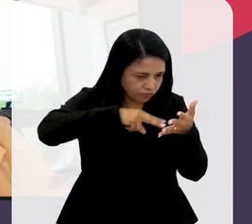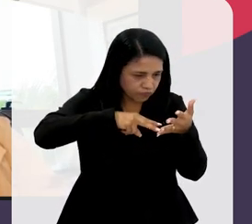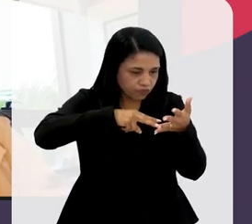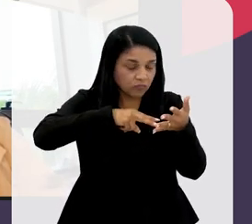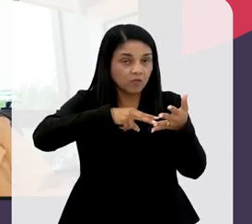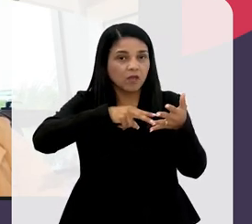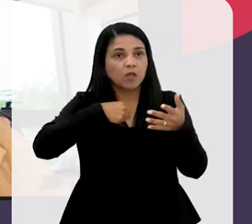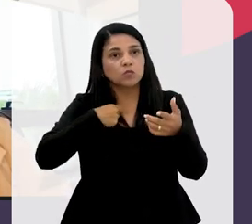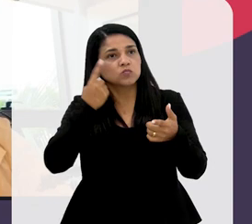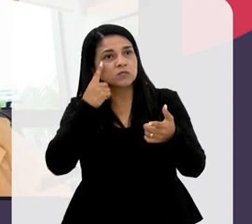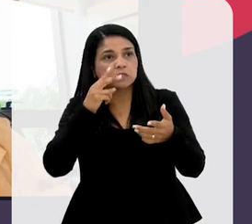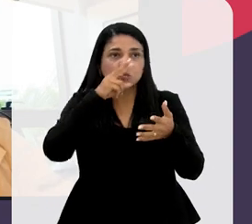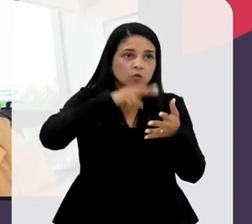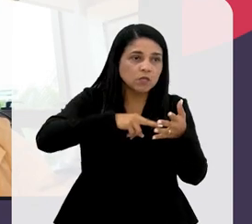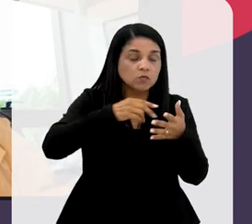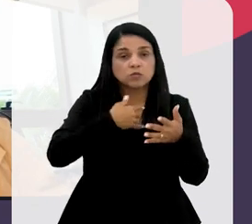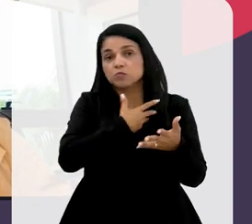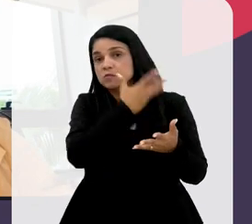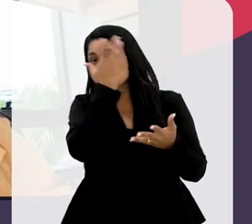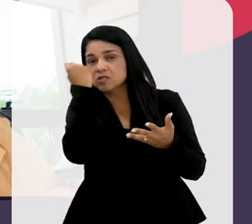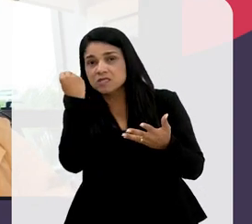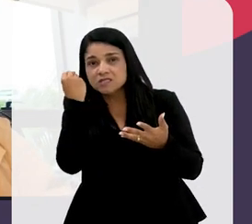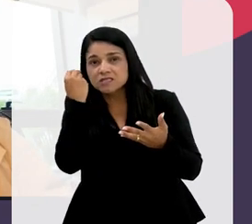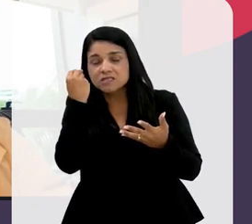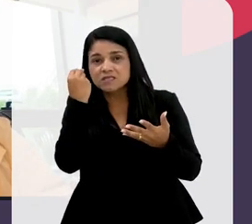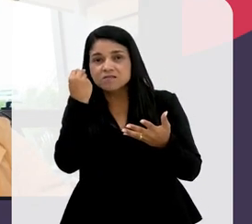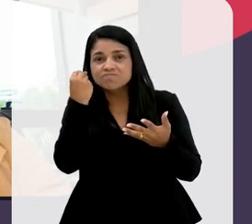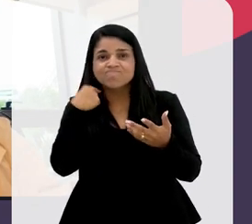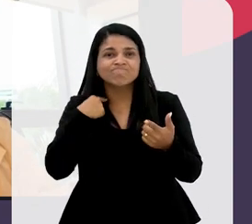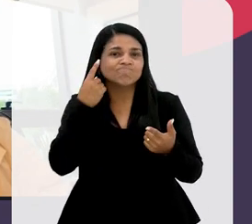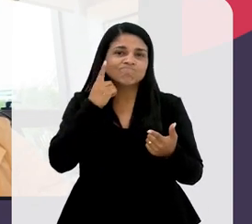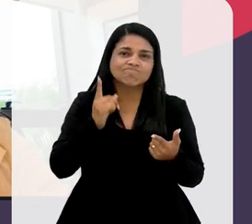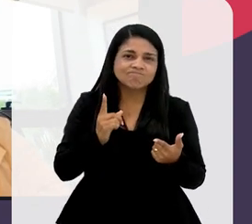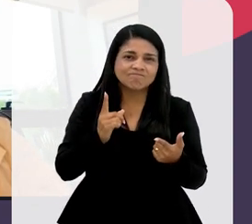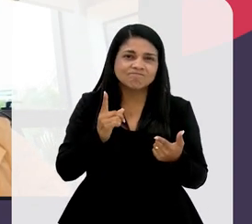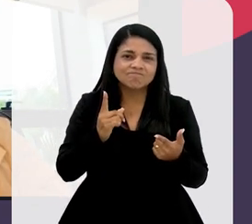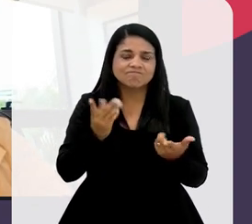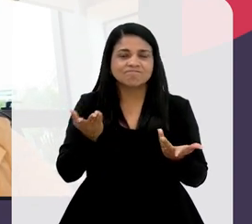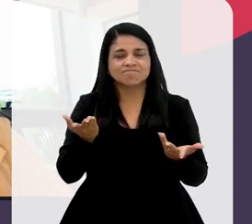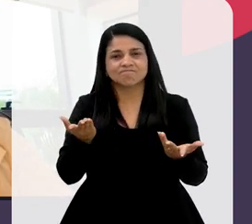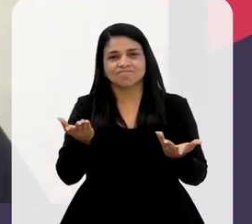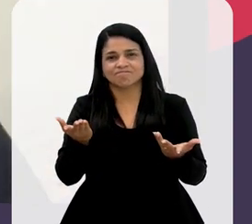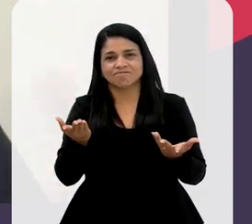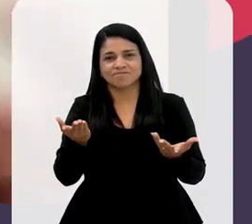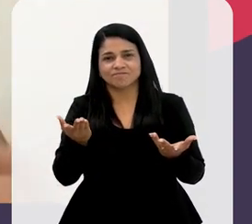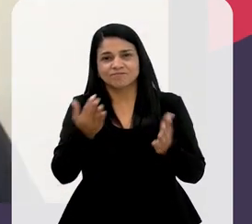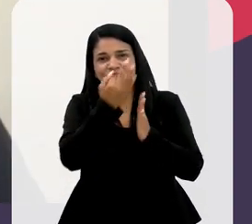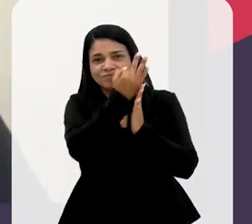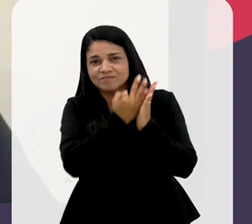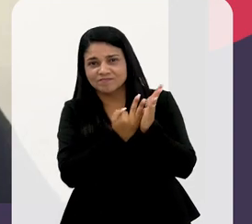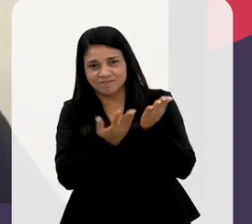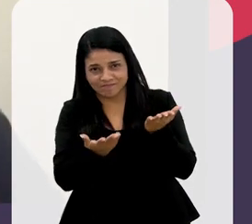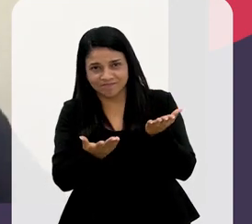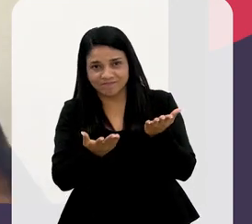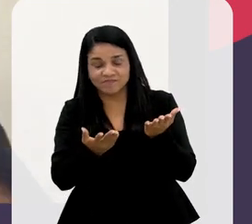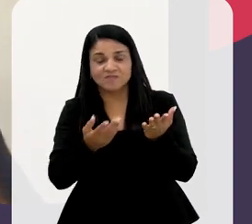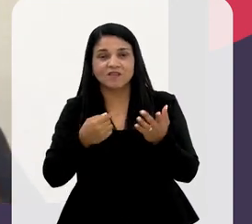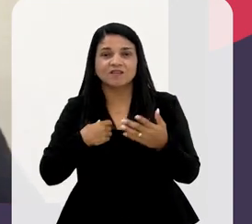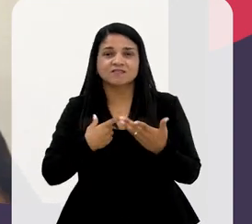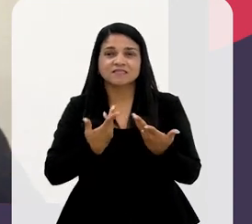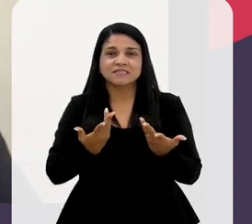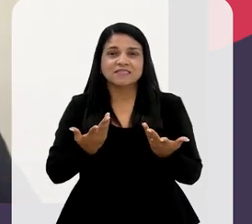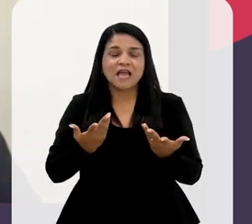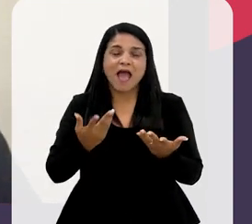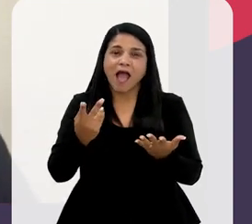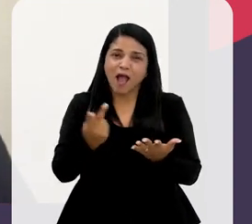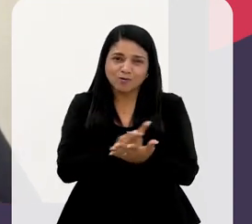eu volto, eu não sei se eu não li ou se eu esqueci, que era um nãozinho que mudava todo o texto. Isso